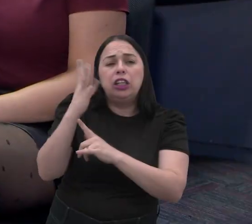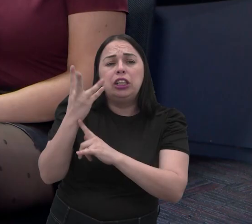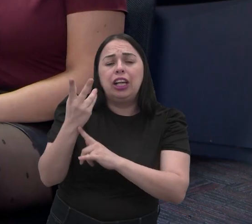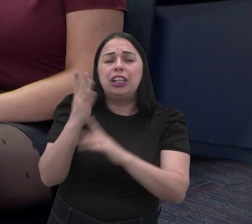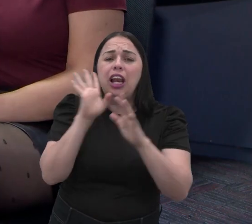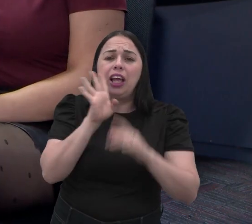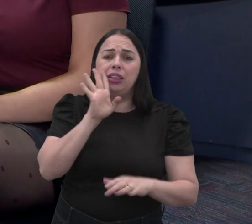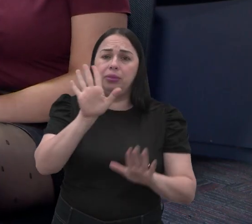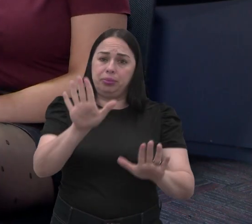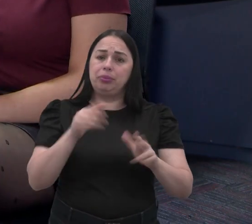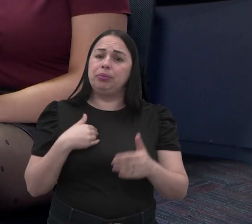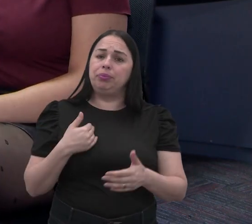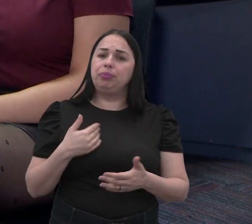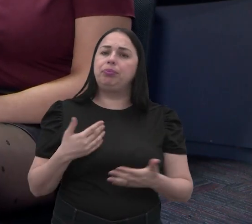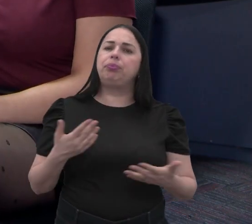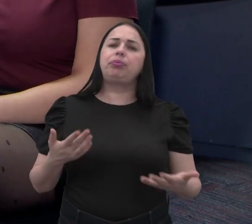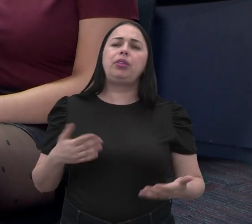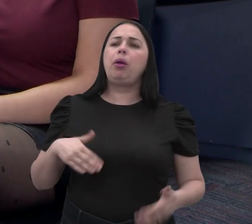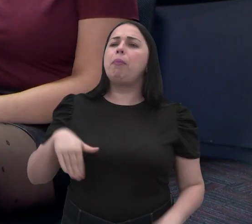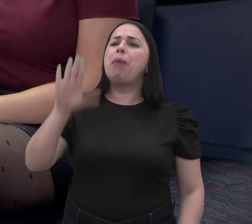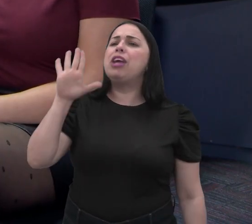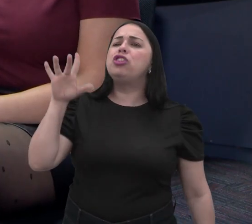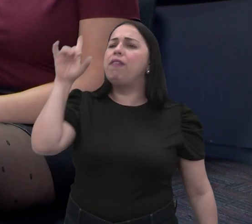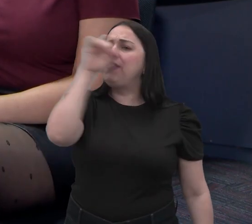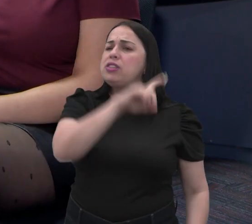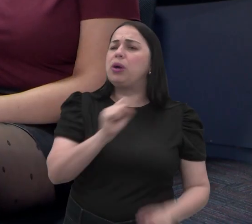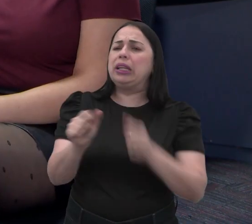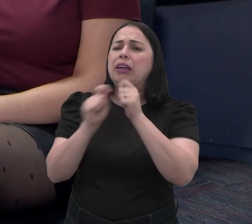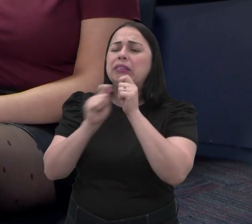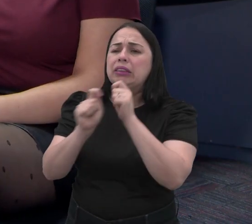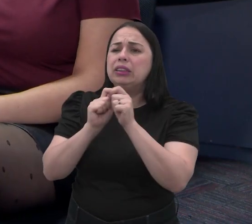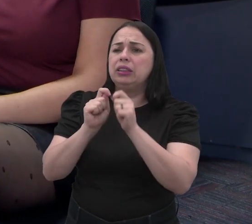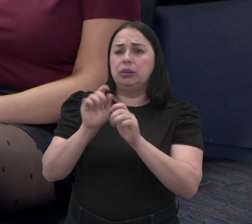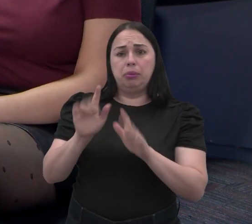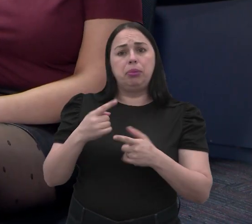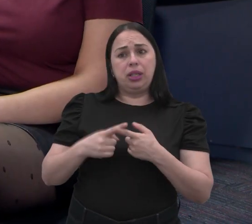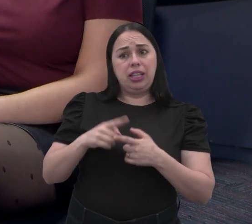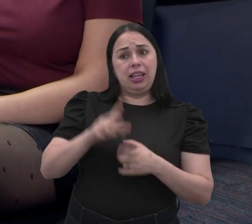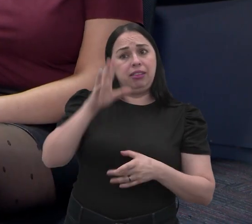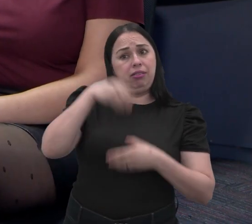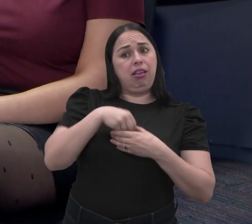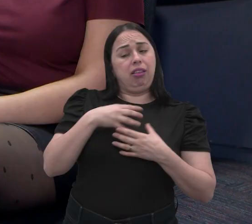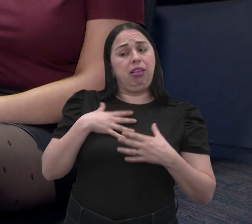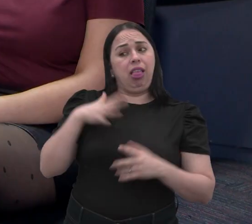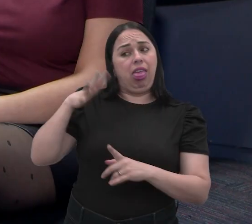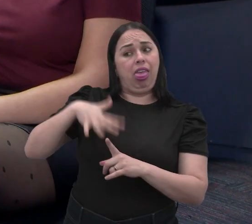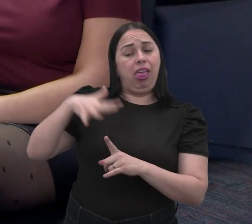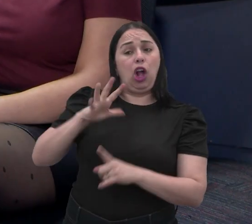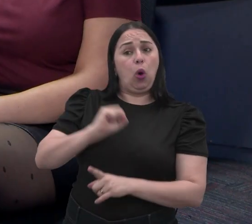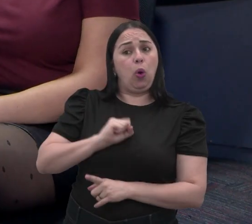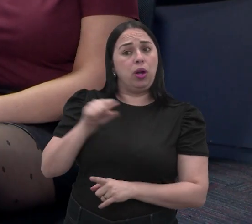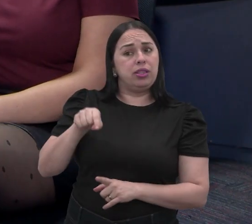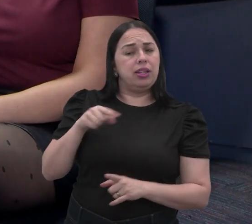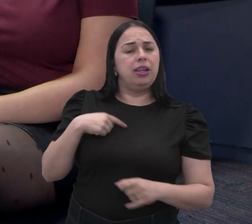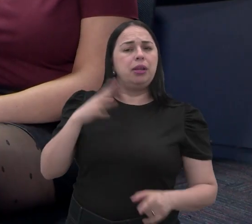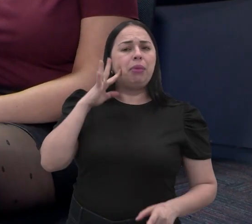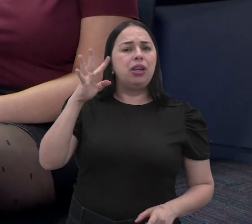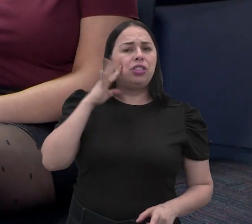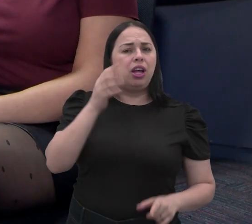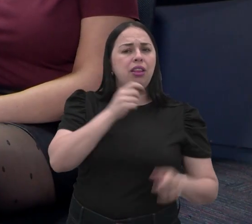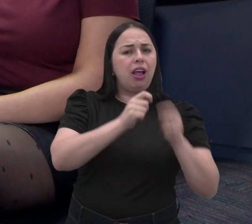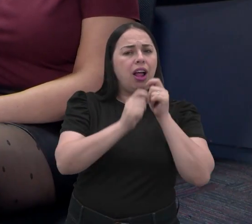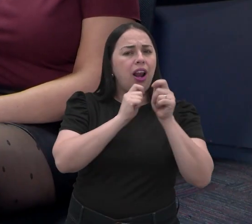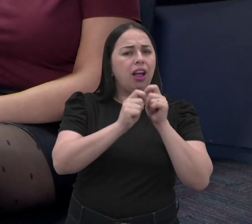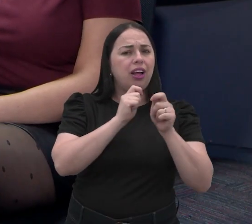trabalho muito legal. Pra gente encerrar, Eloy, qual foi o mais difícil? Tipo assim, ai, será que eu vou conseguir? De fã mesmo. Imagina, locutor